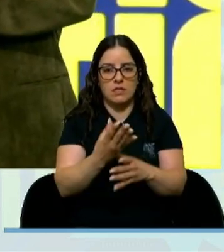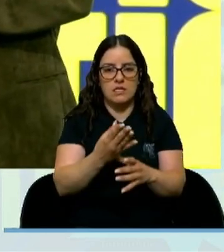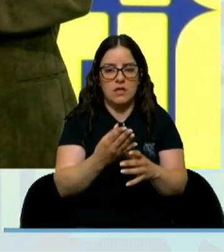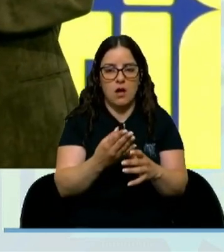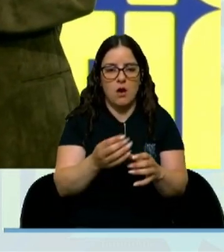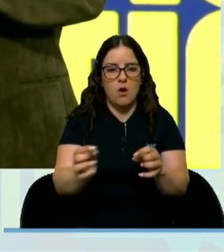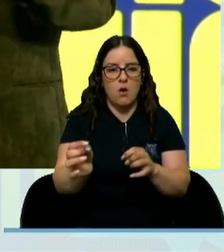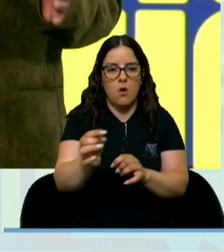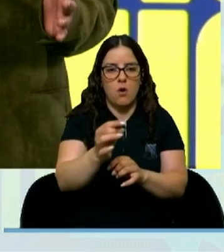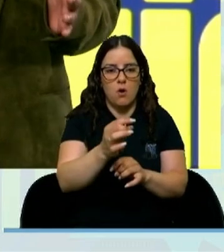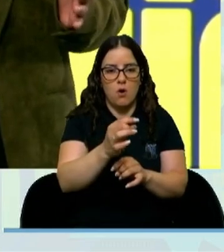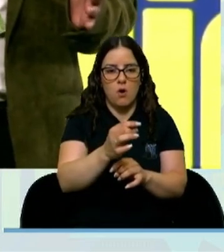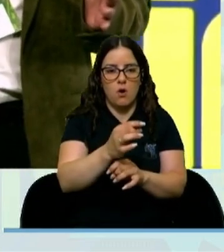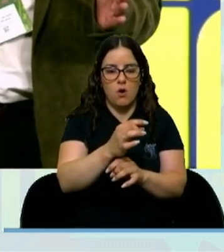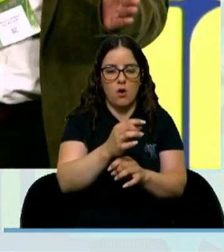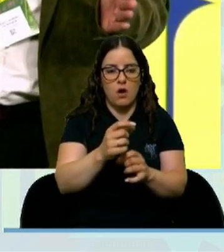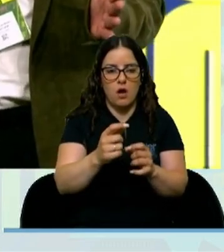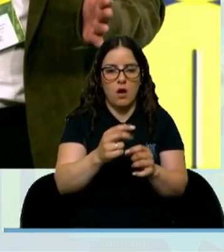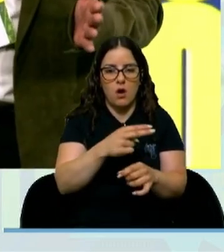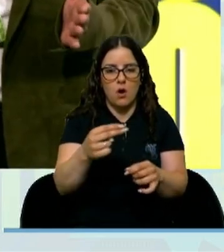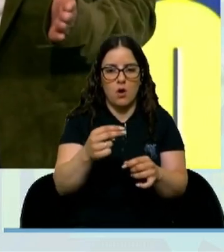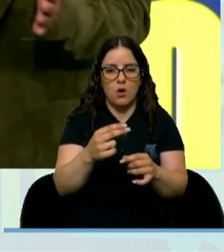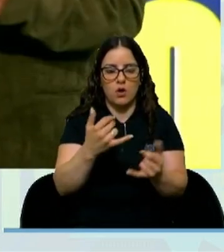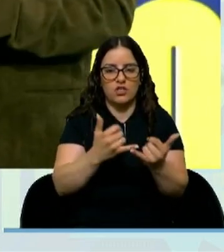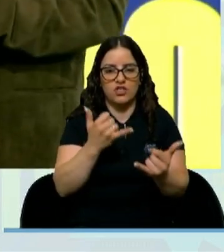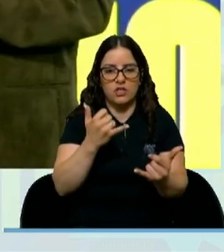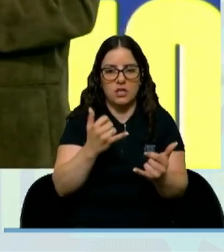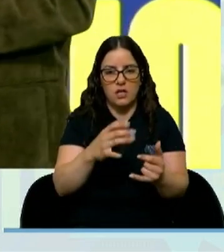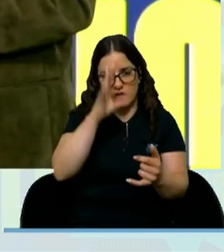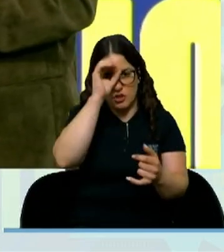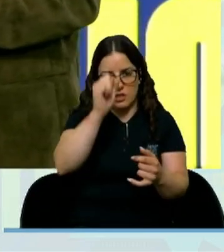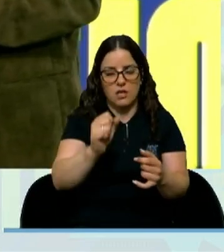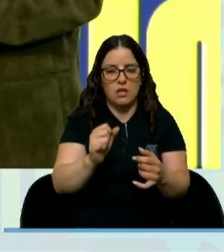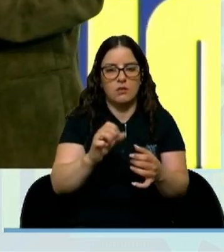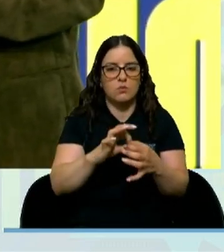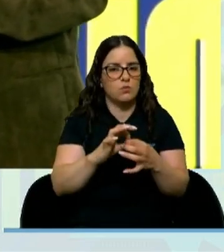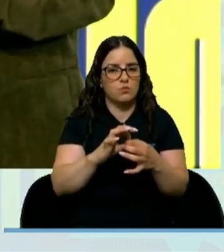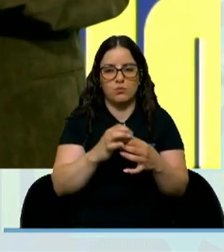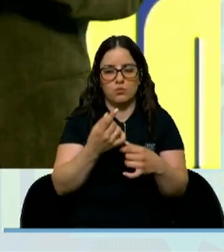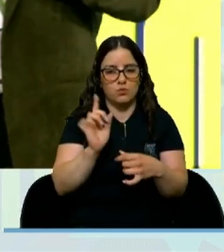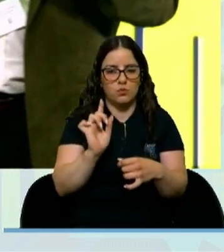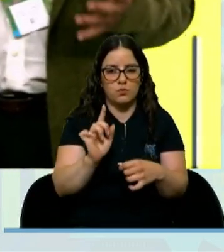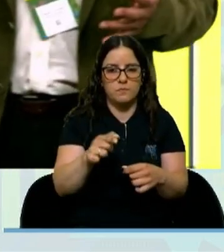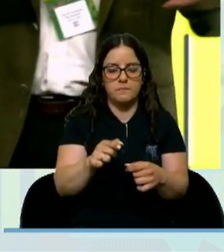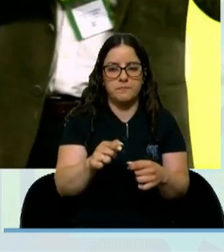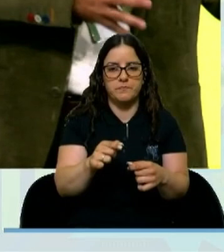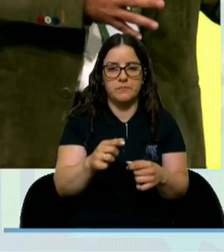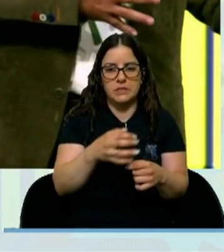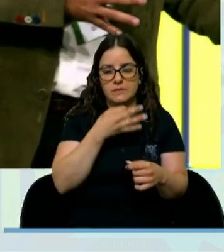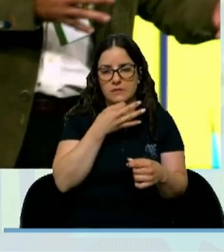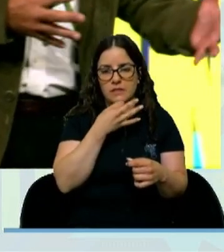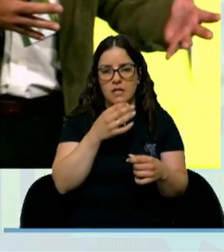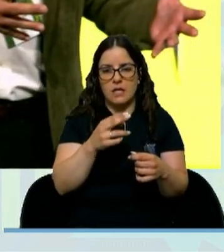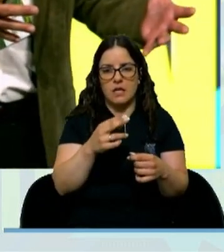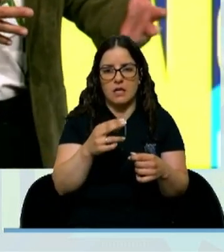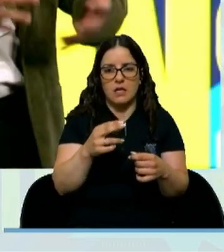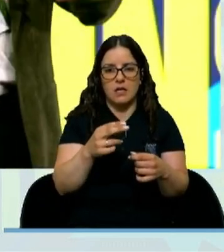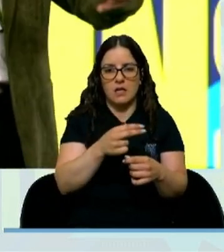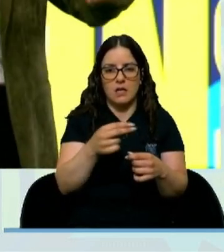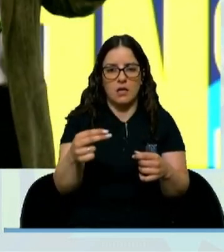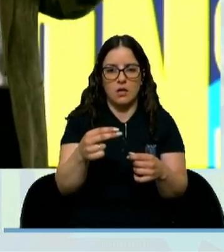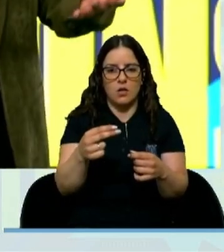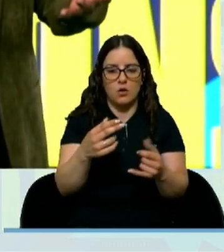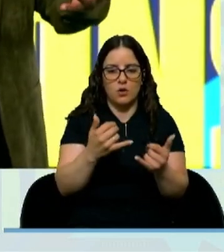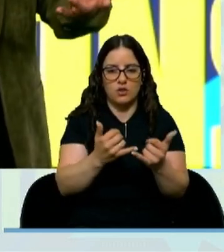digital não estatal. Estamos a falar de euro digital, que pode ser colocado como stablecoin,